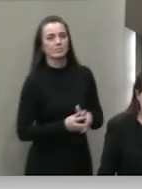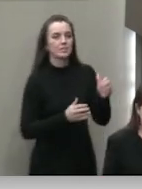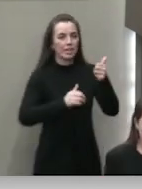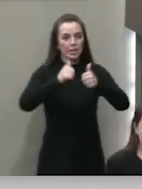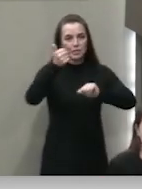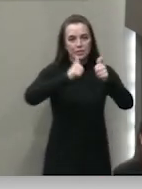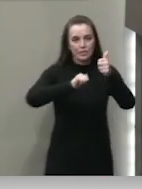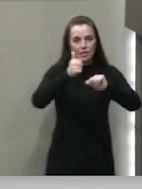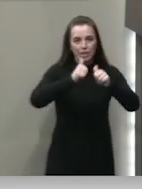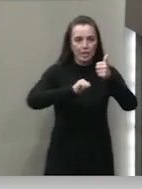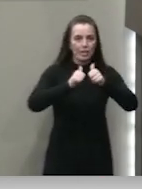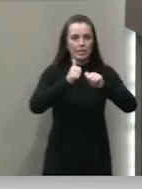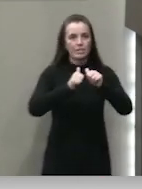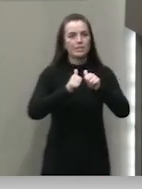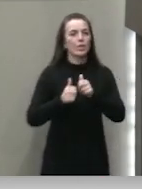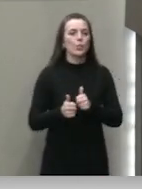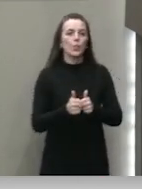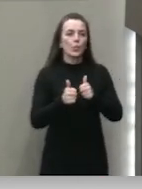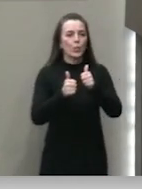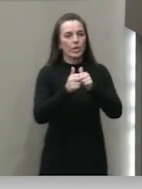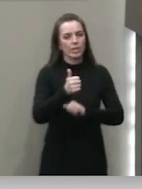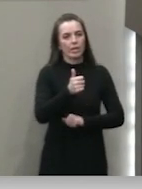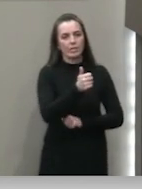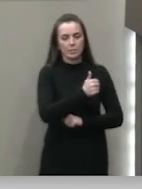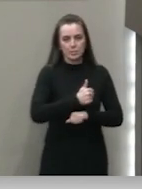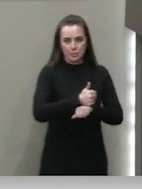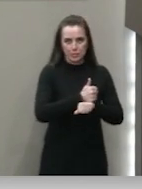a questão da valorização dos profissionais da educação.